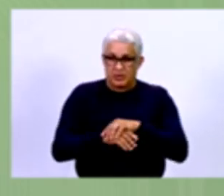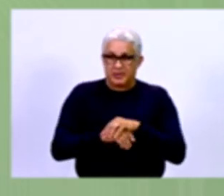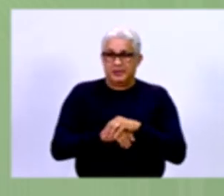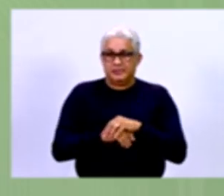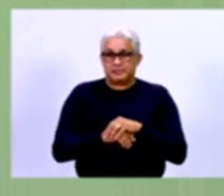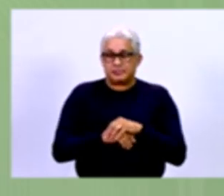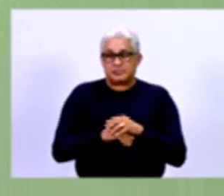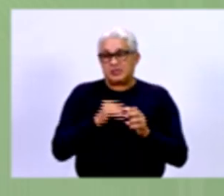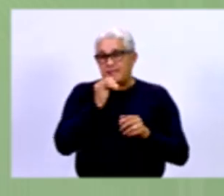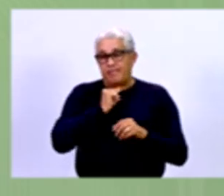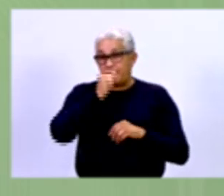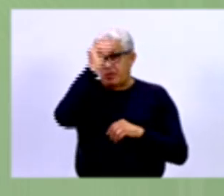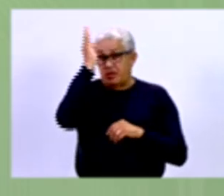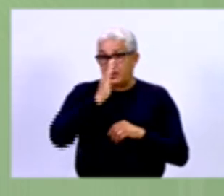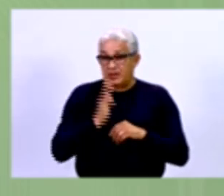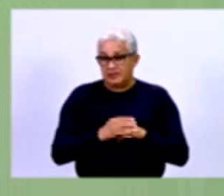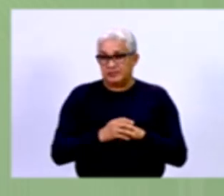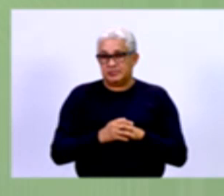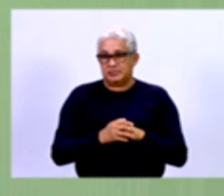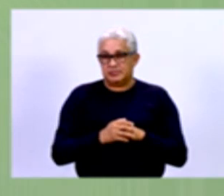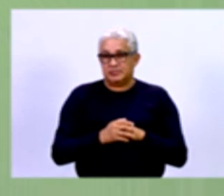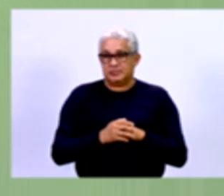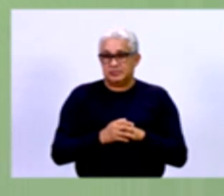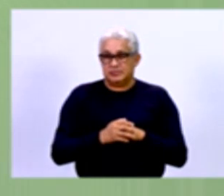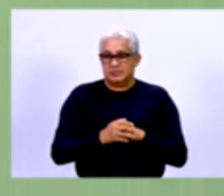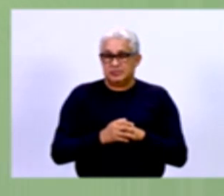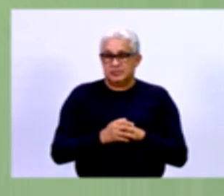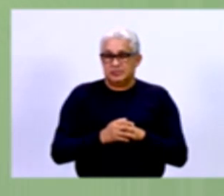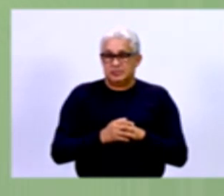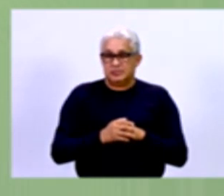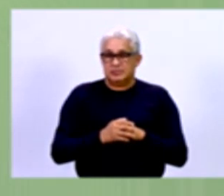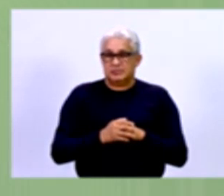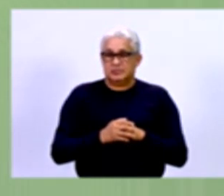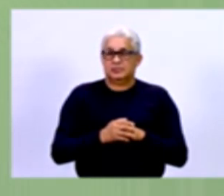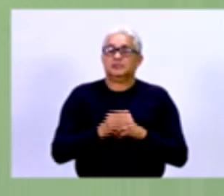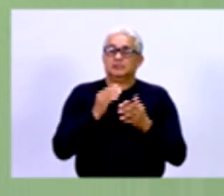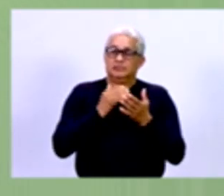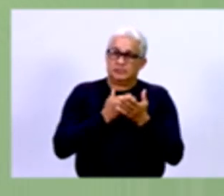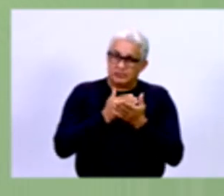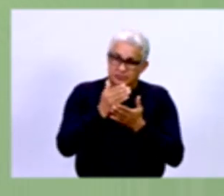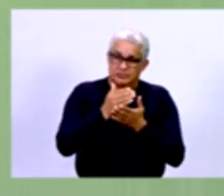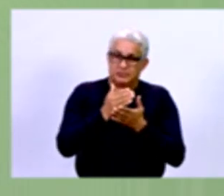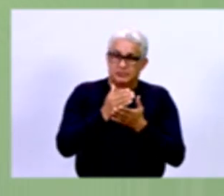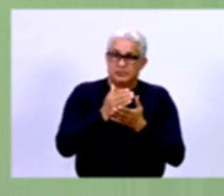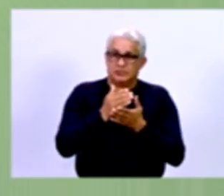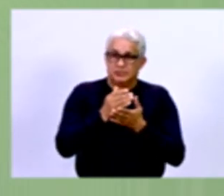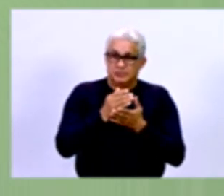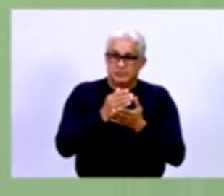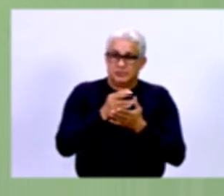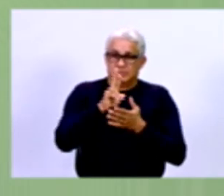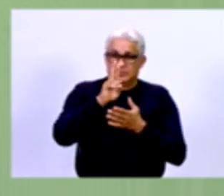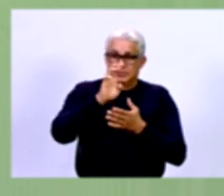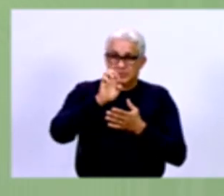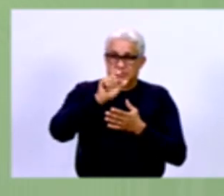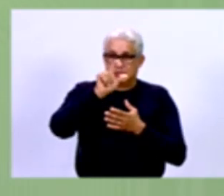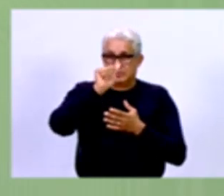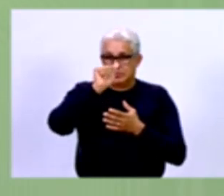No caso do Brasil, nos últimos tempos, a partir da estabilização da nossa moeda, do real,